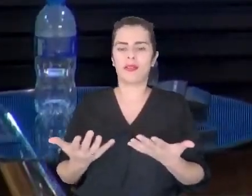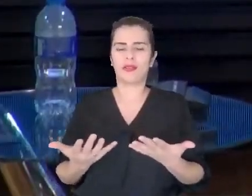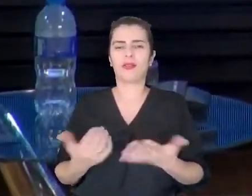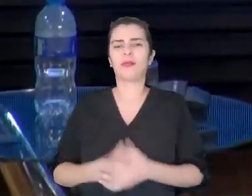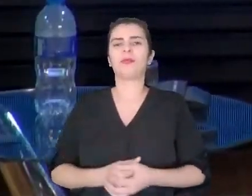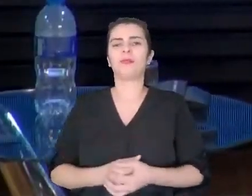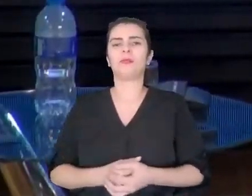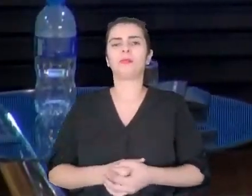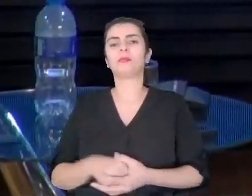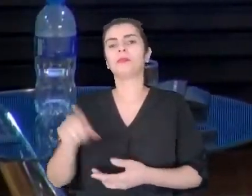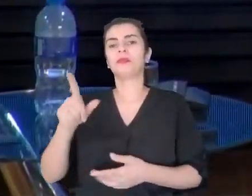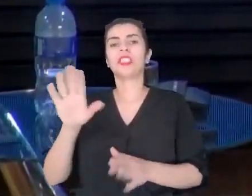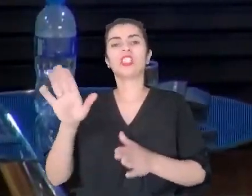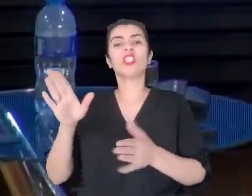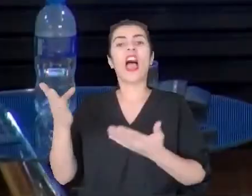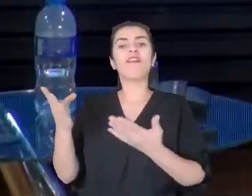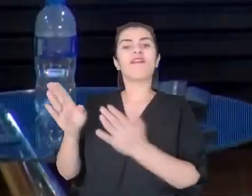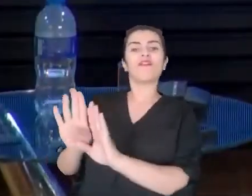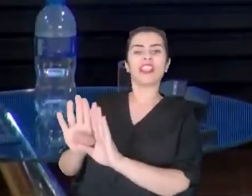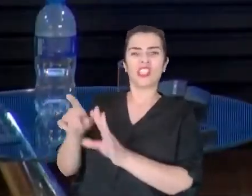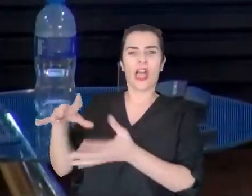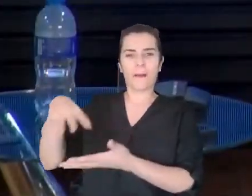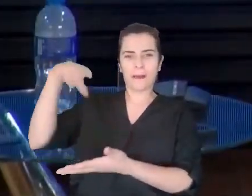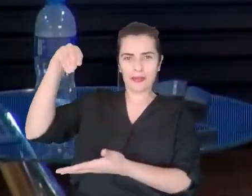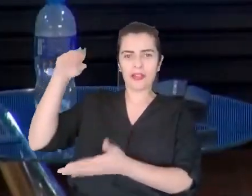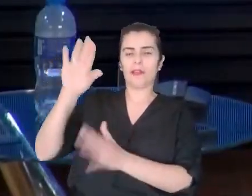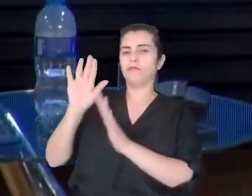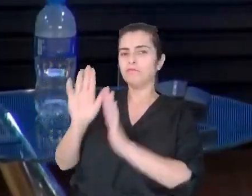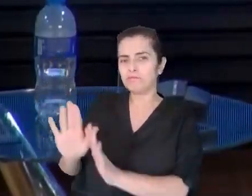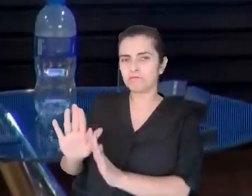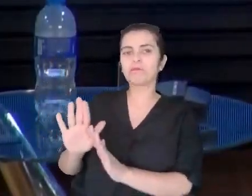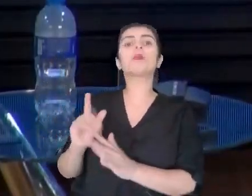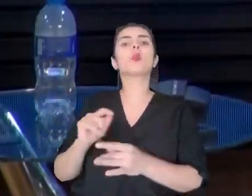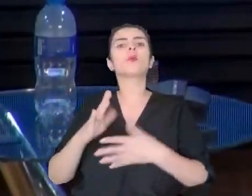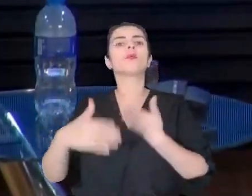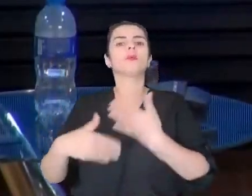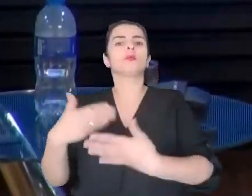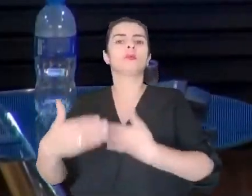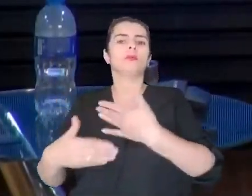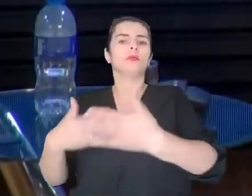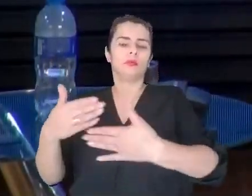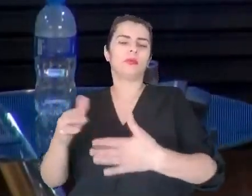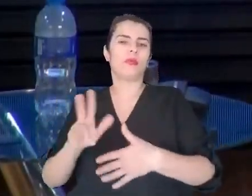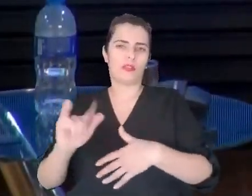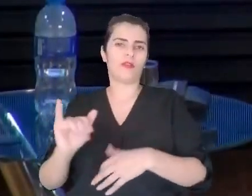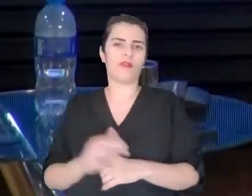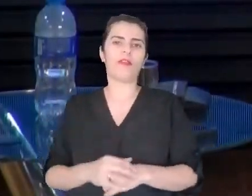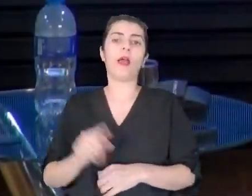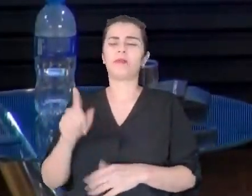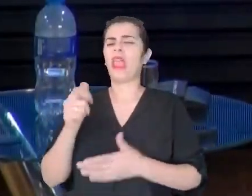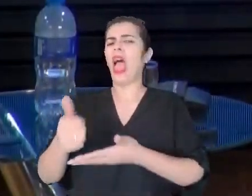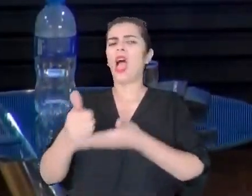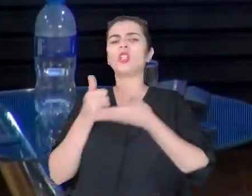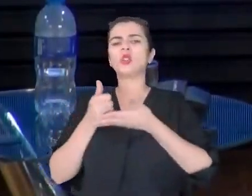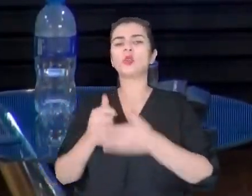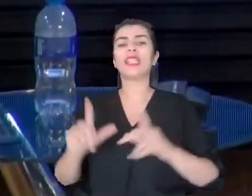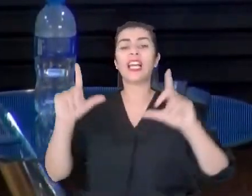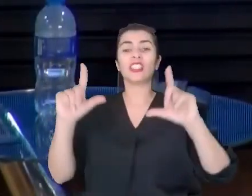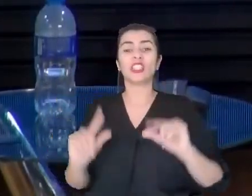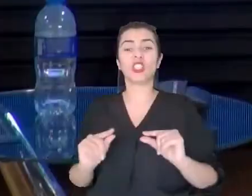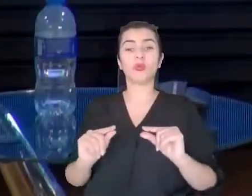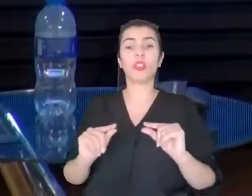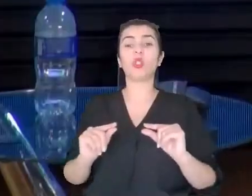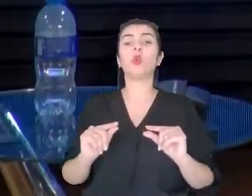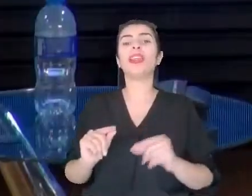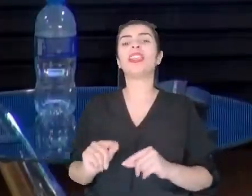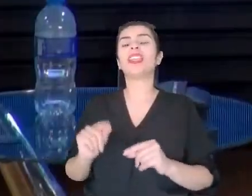esse fechamento dessa pilha, né, à medida que a gente vai fazendo a operação, né? Isso ajuda muito com a redução da geração de finos,